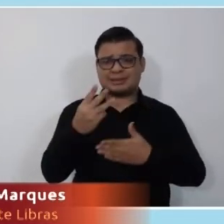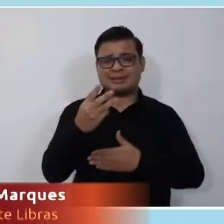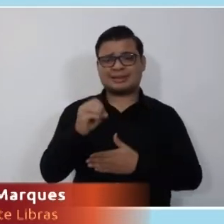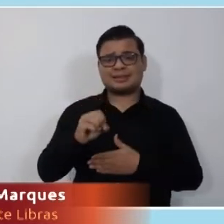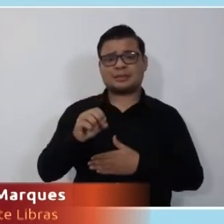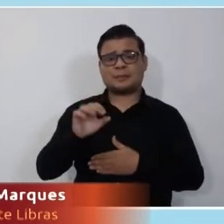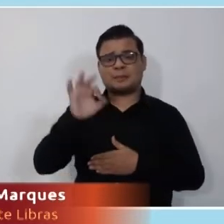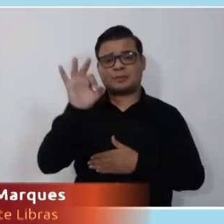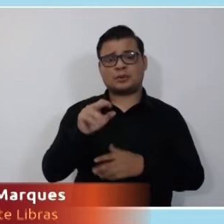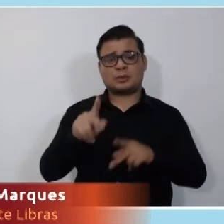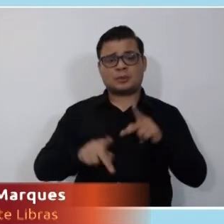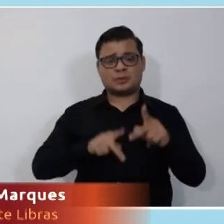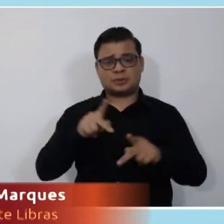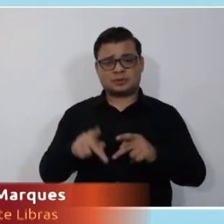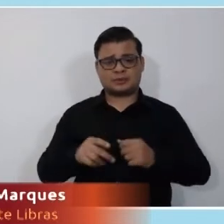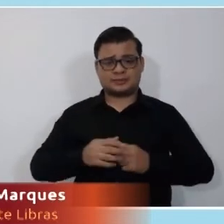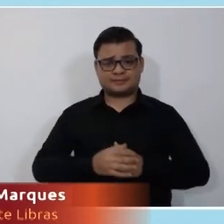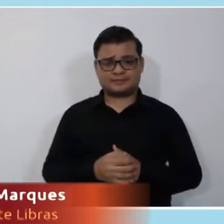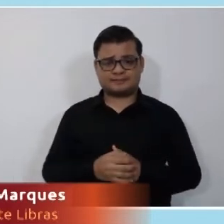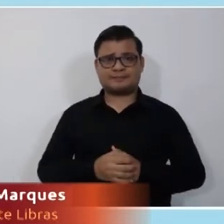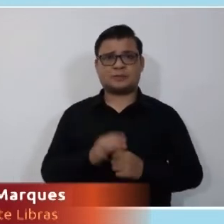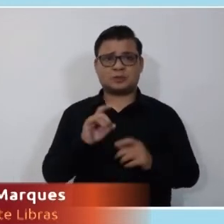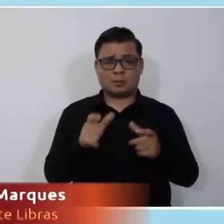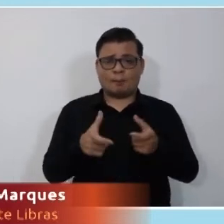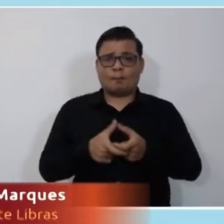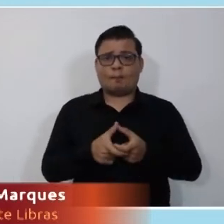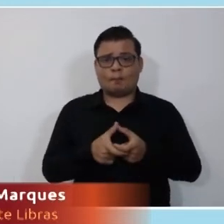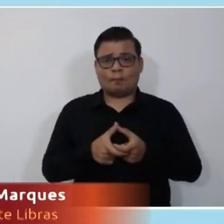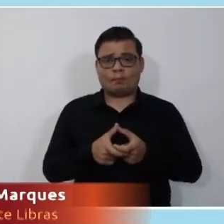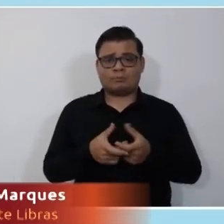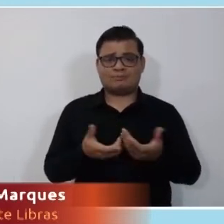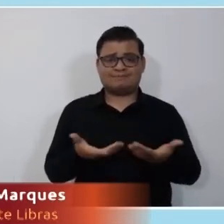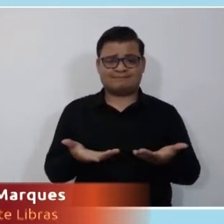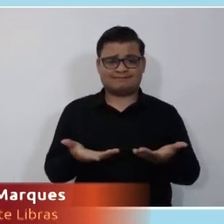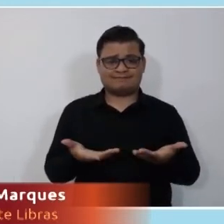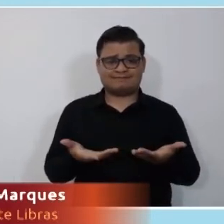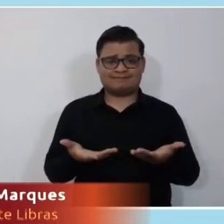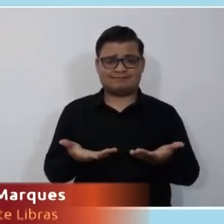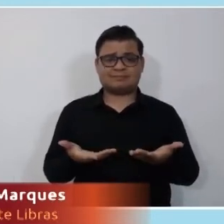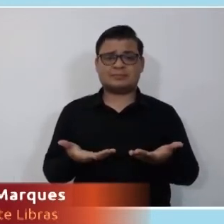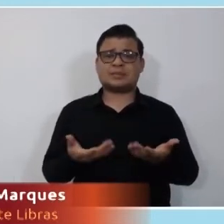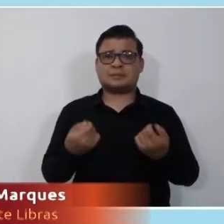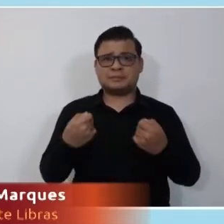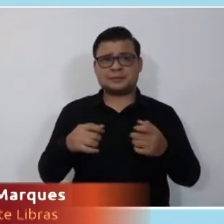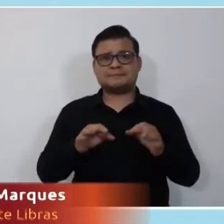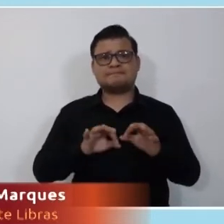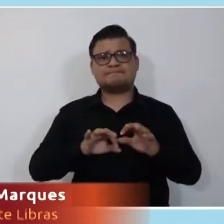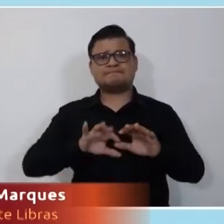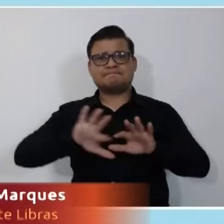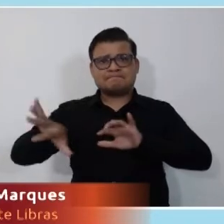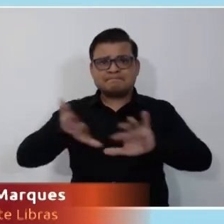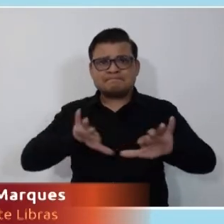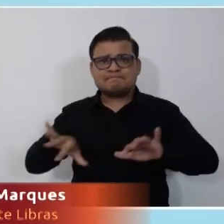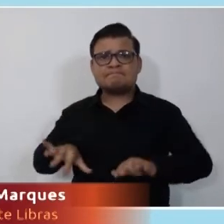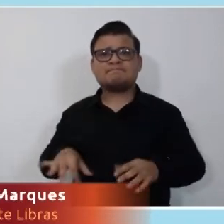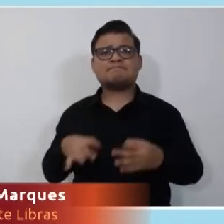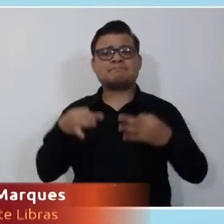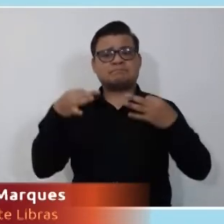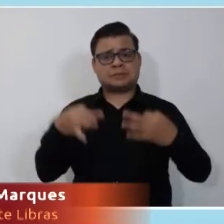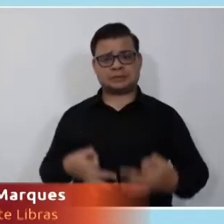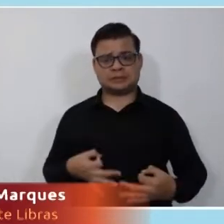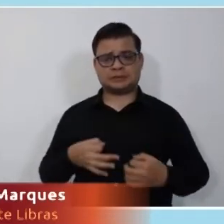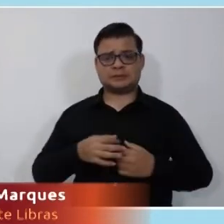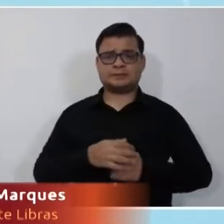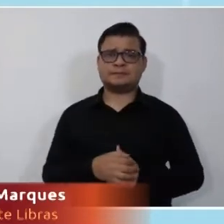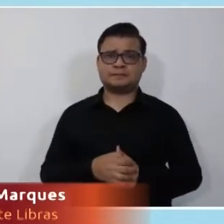da população só ficou com 30% do espaço. Ou seja, não está justa essa distribuição. Então, a infraestrutura de transporte